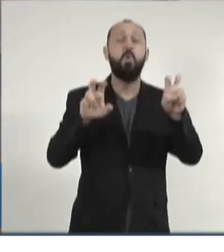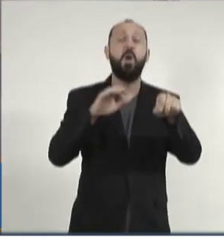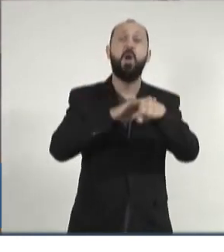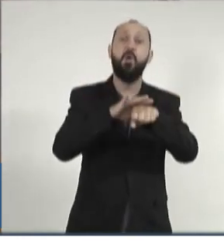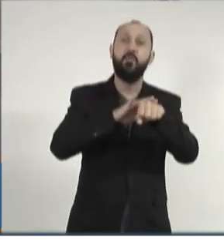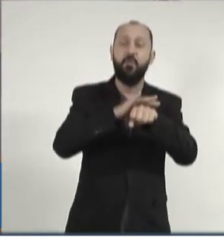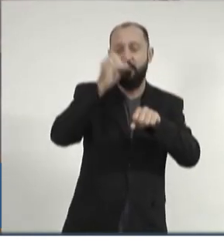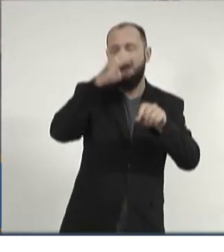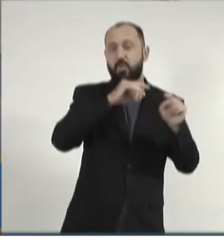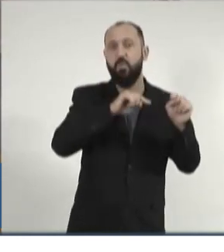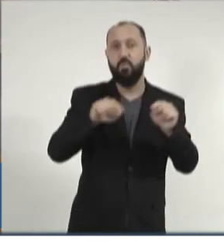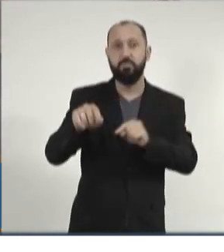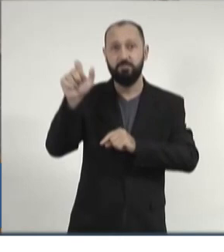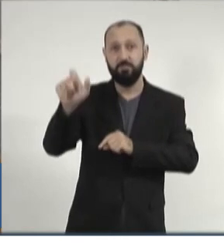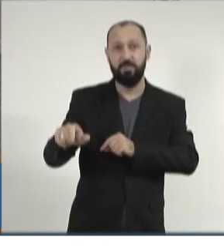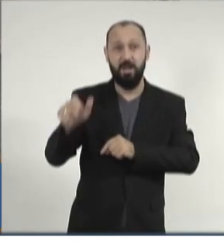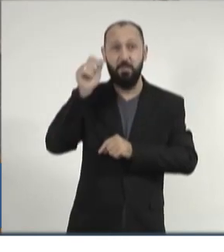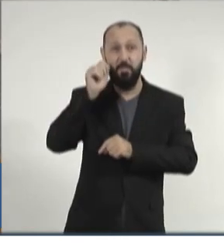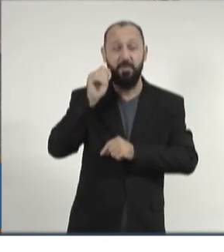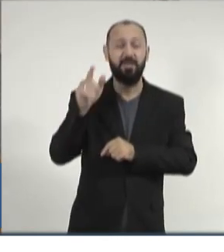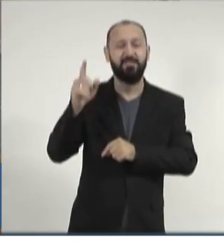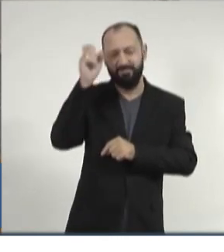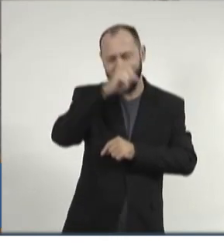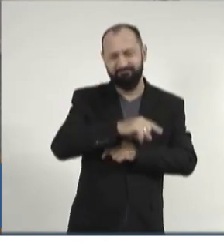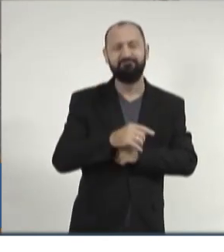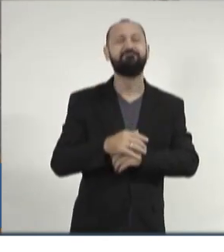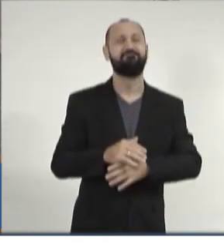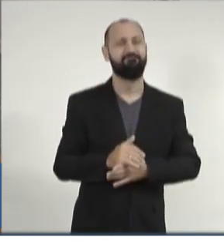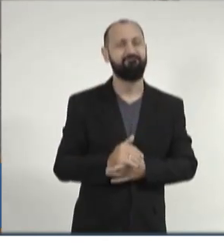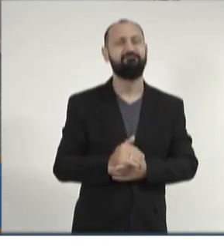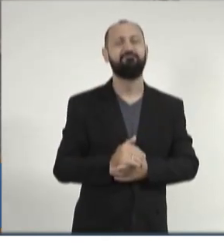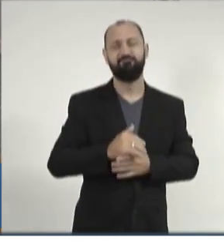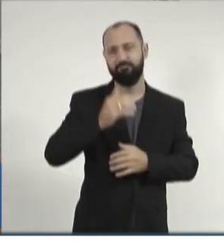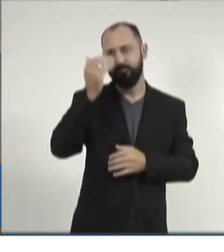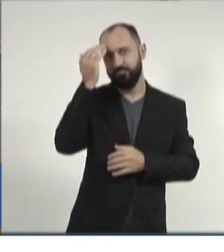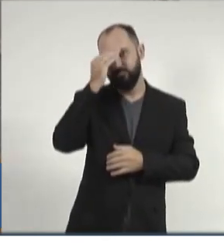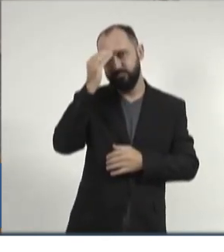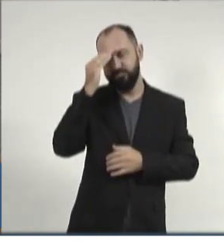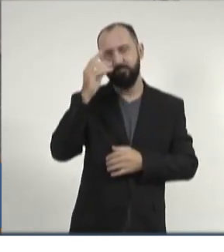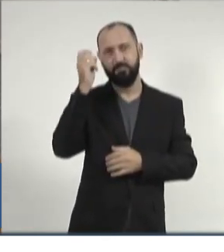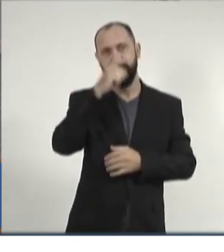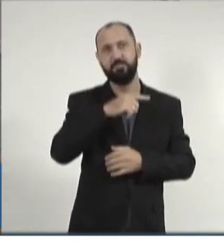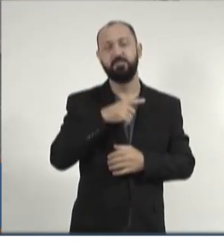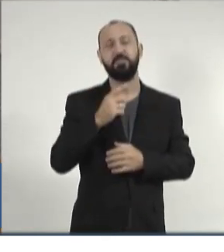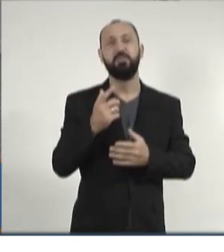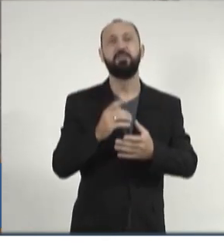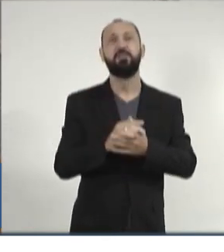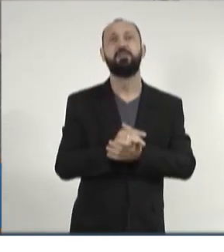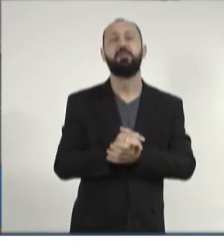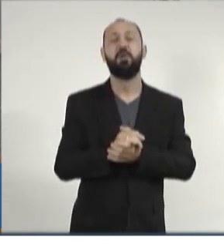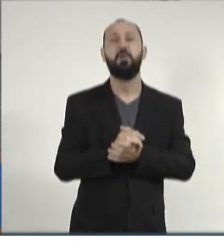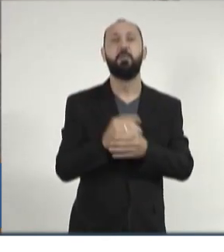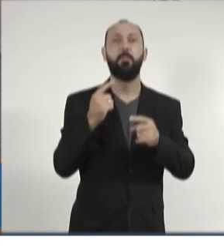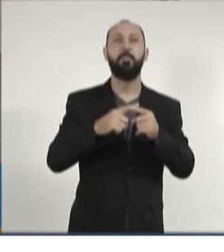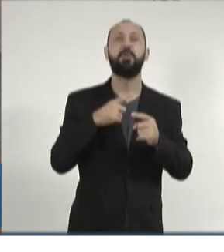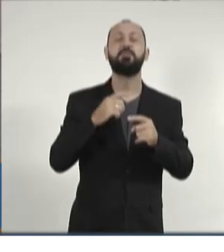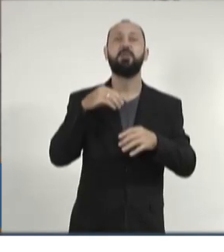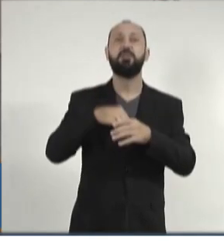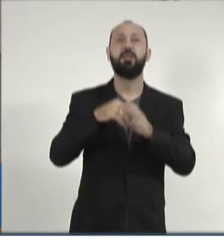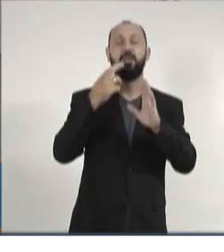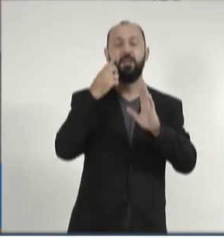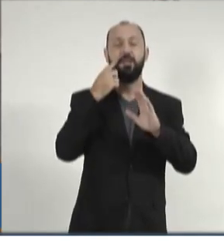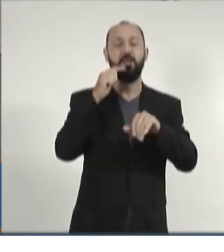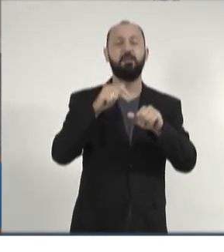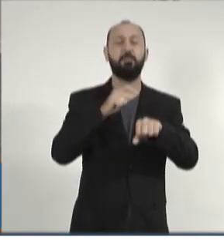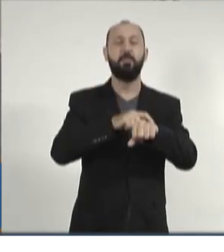doméstica e familiar contra a mulher é difícil. É difícil perceber, é difícil entender. Porque a gente pode estar naquela